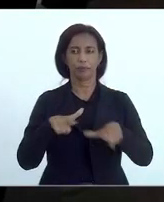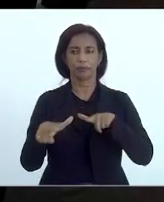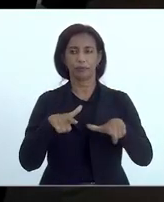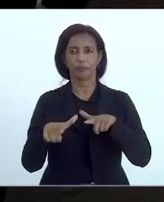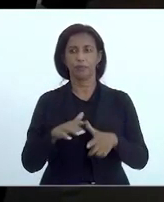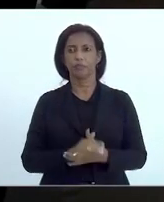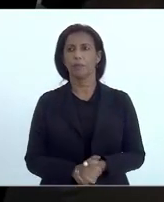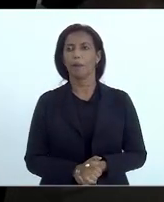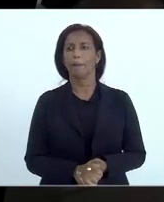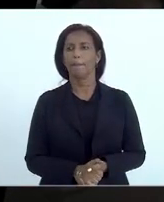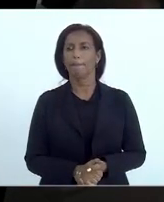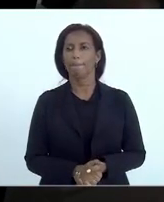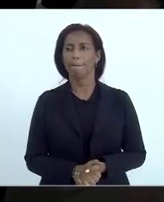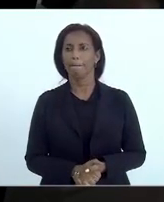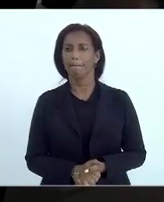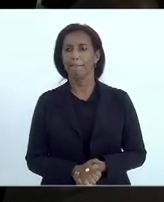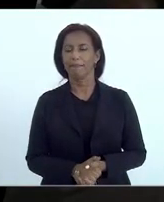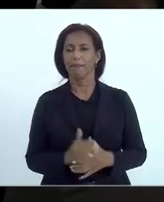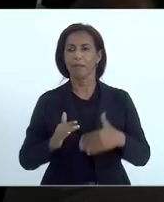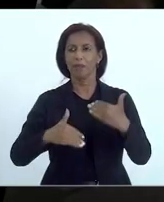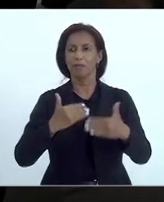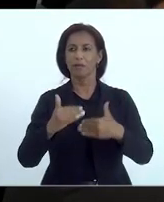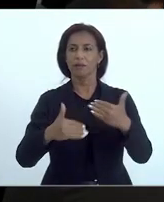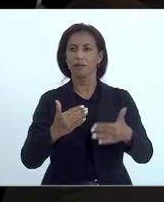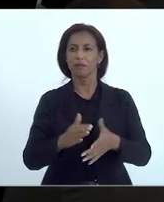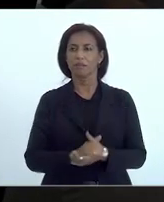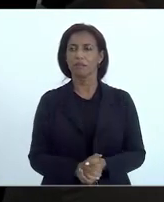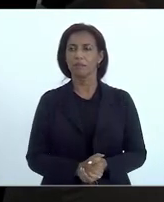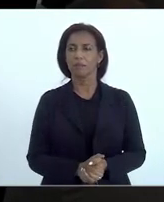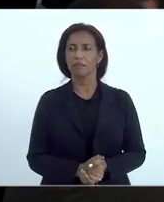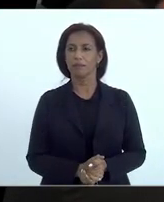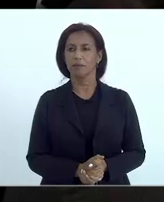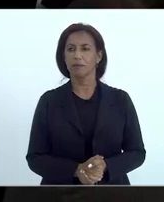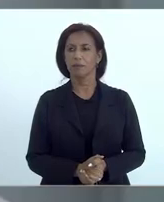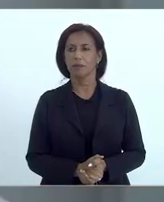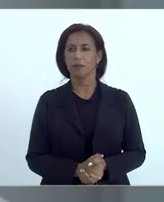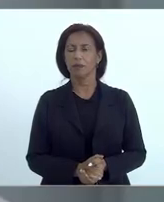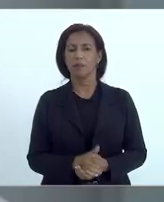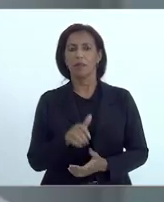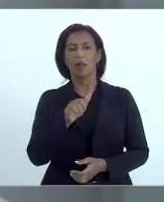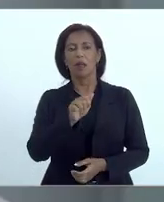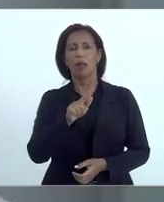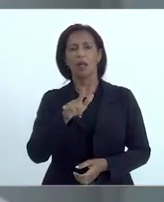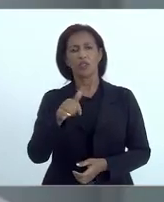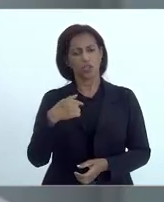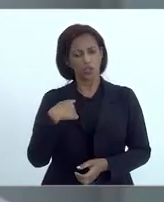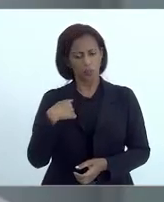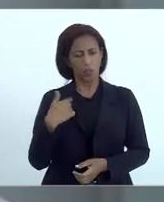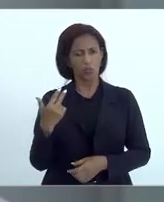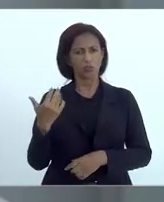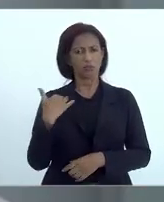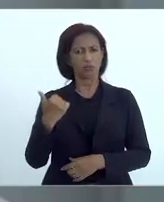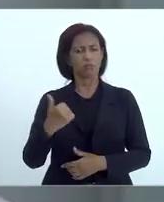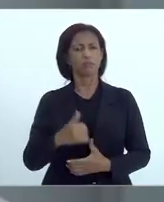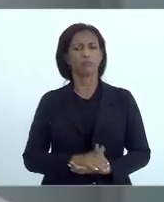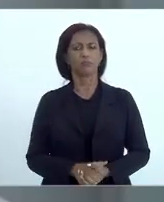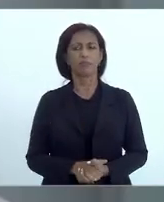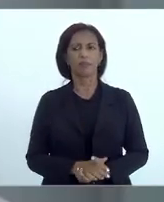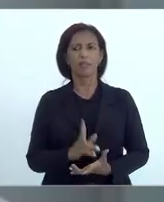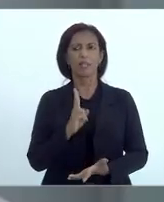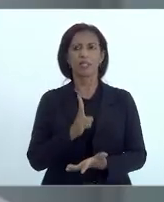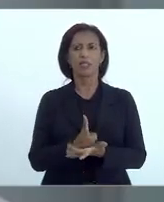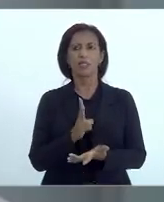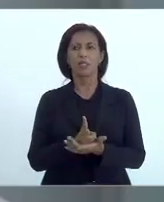da pelo pelo trabalho que está desenvolvendo aí pelos pelos agentes de segurança pública e pode contar comigo tá